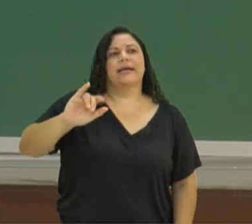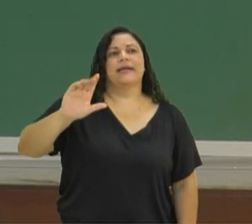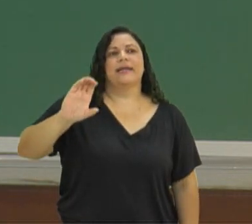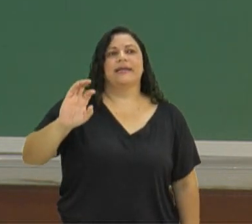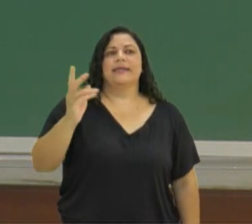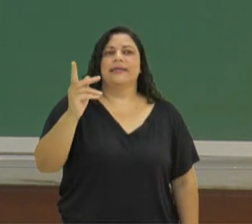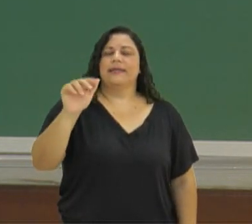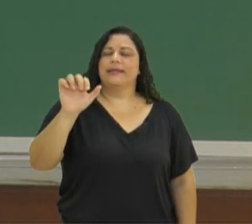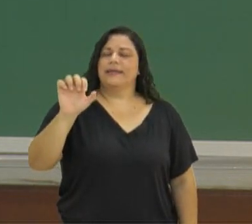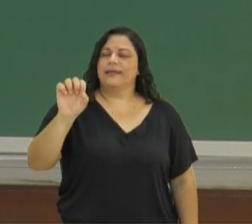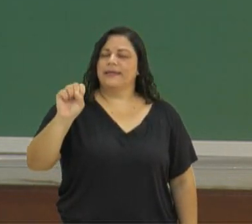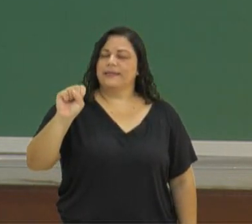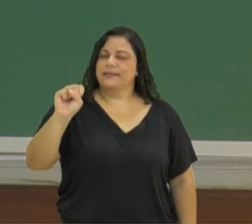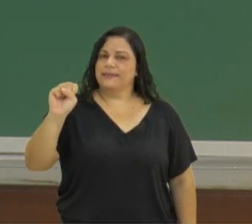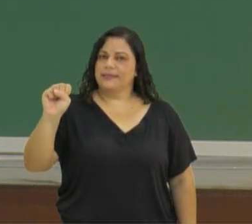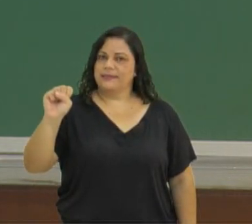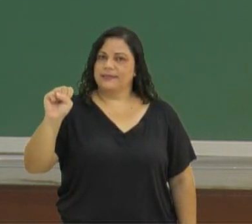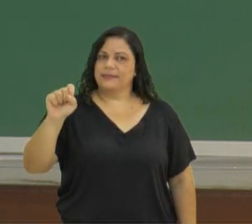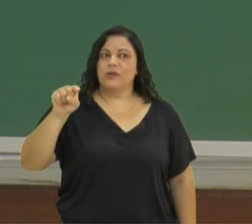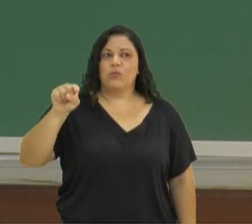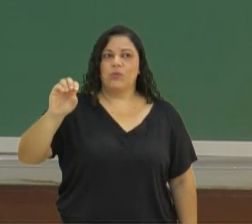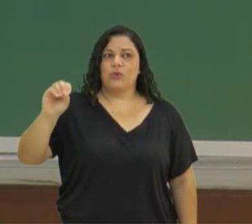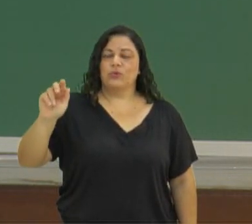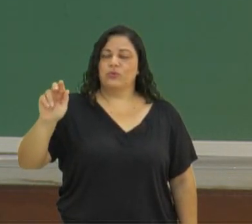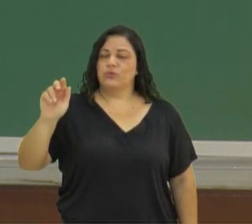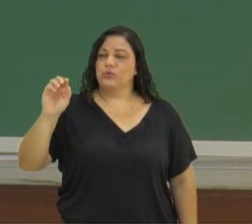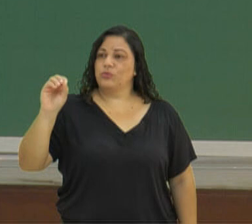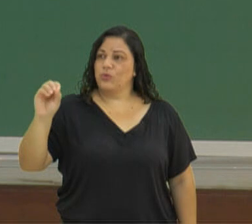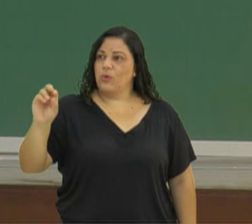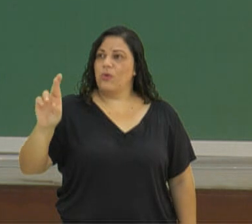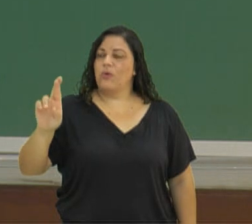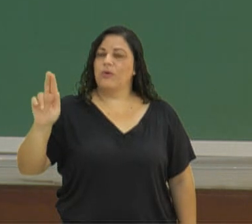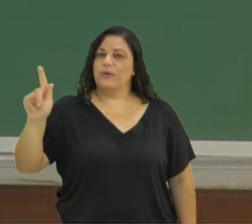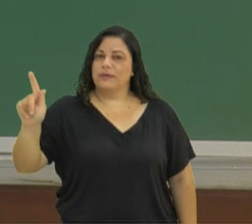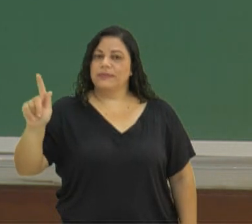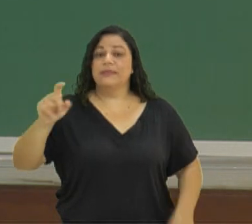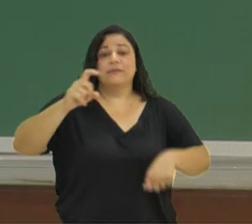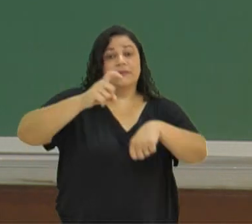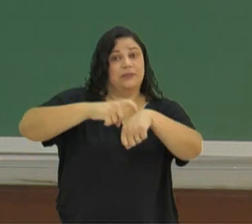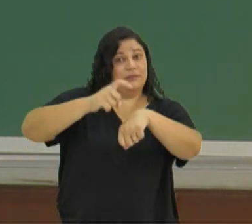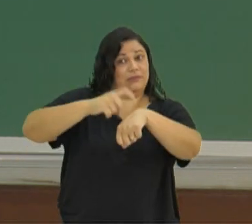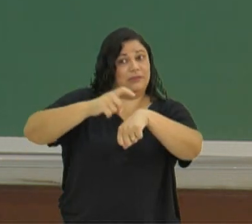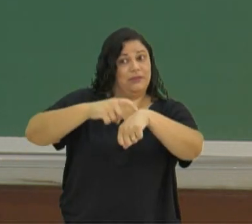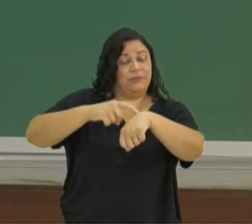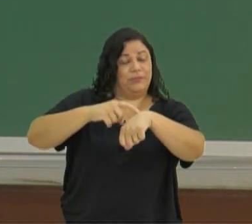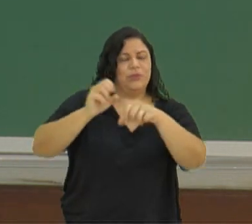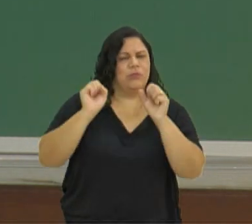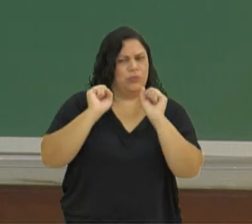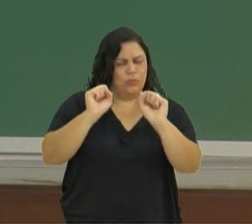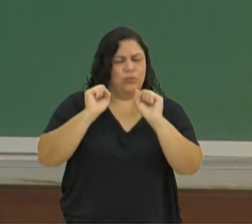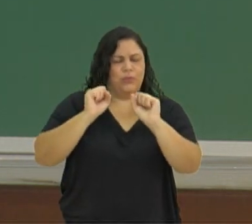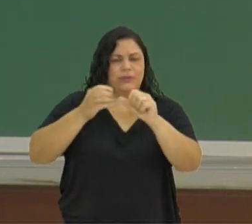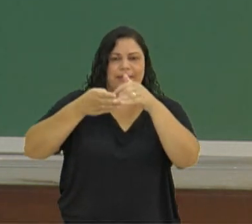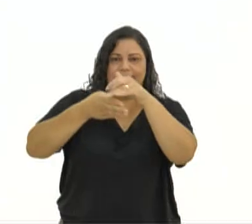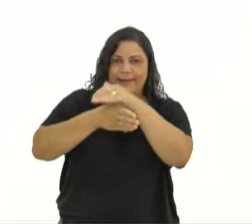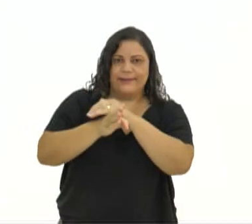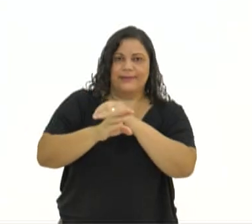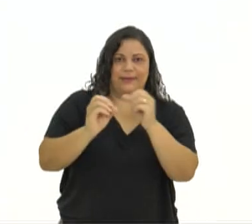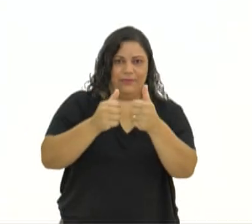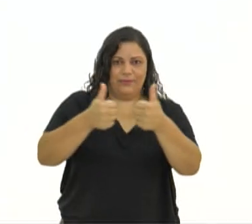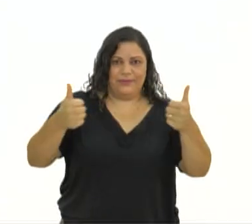nós vamos praticar o movimento dessas peças utilizando essa plataforma. Então, um tempinho para você poder acessar e a gente já